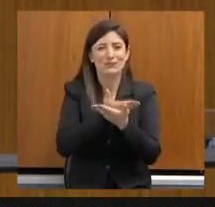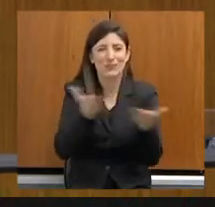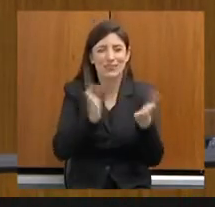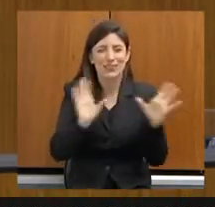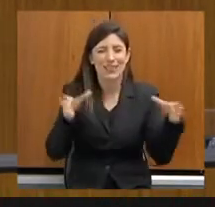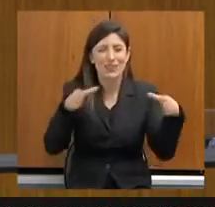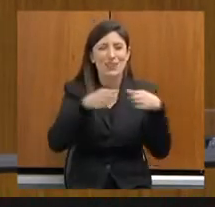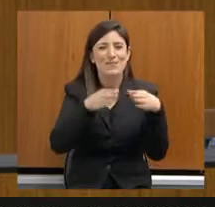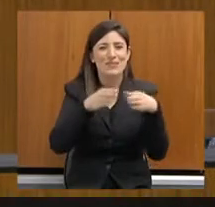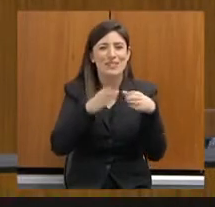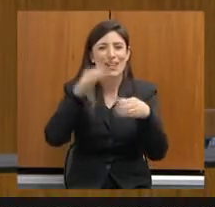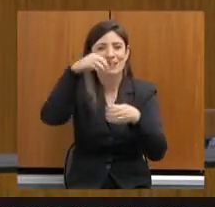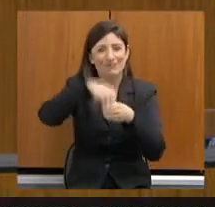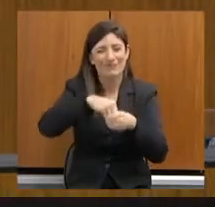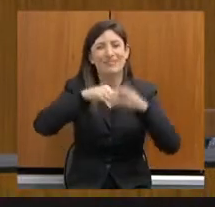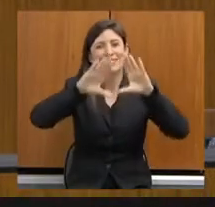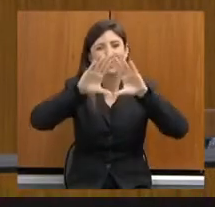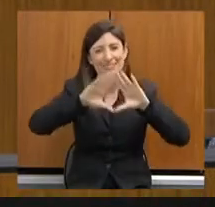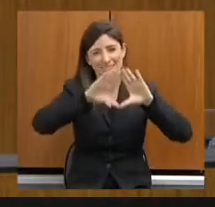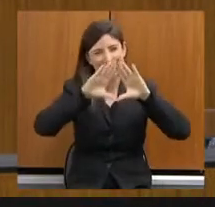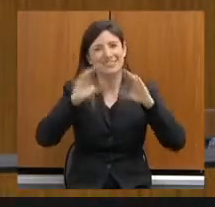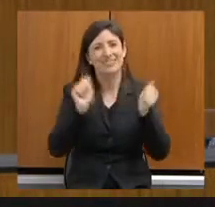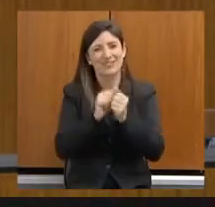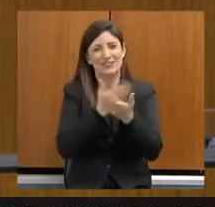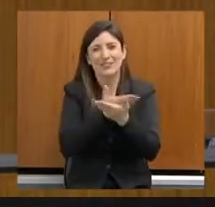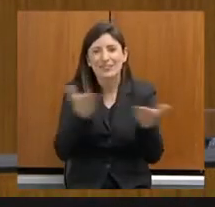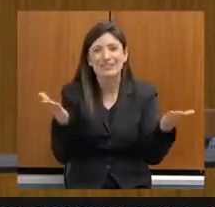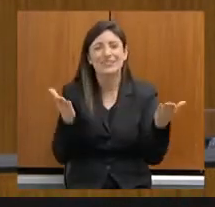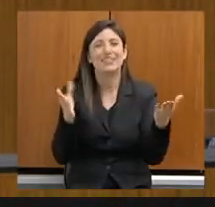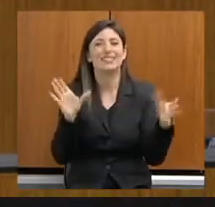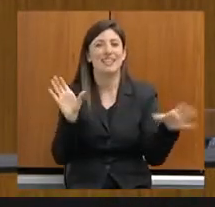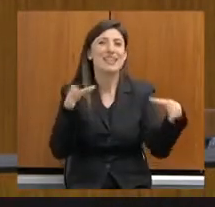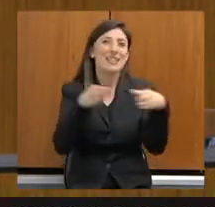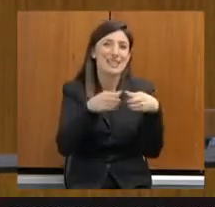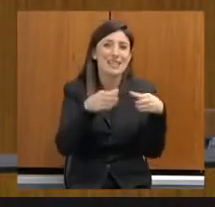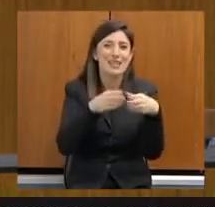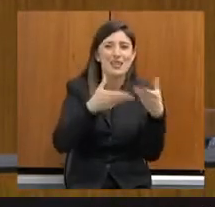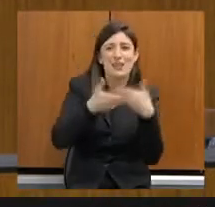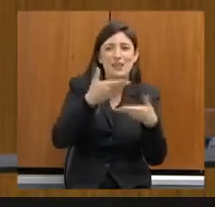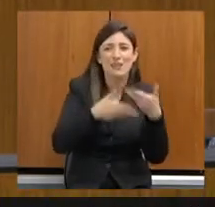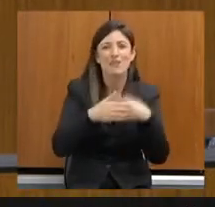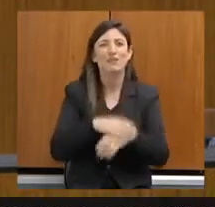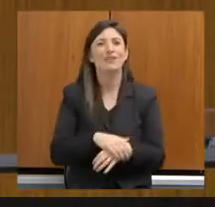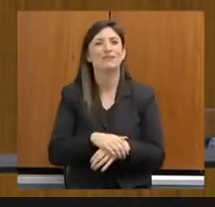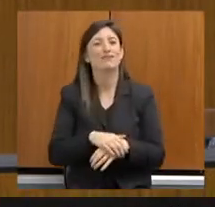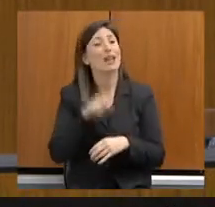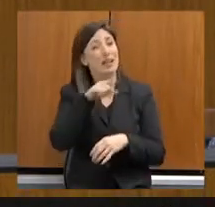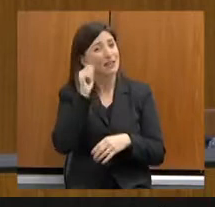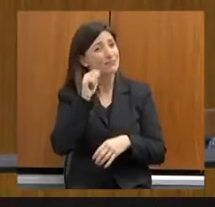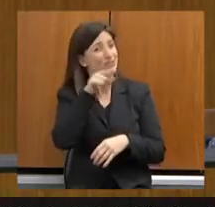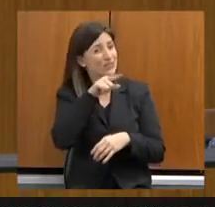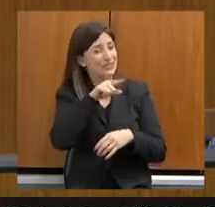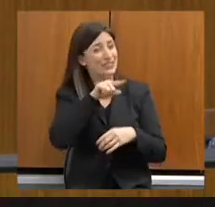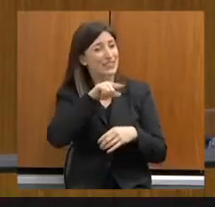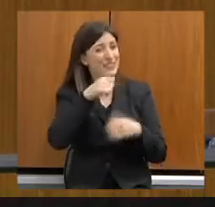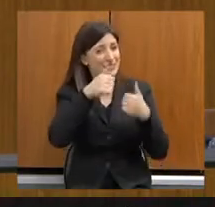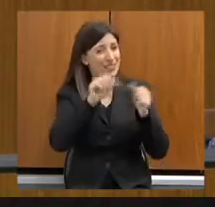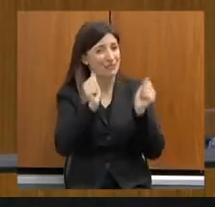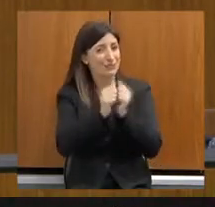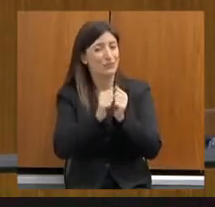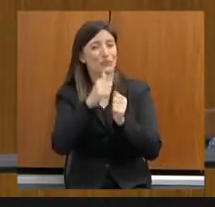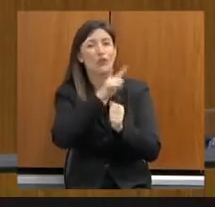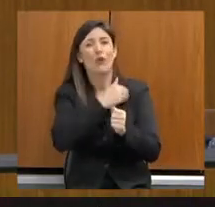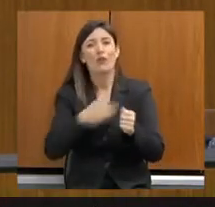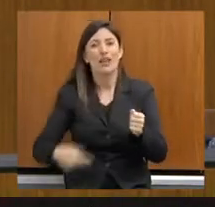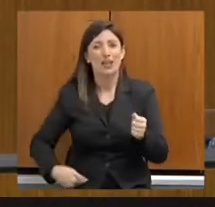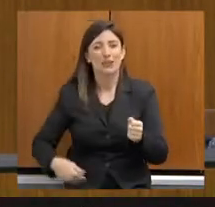casa no Parlamento juntamente com toda a equipe é a senhora que teve excelente mente com o governador Romeu Zema